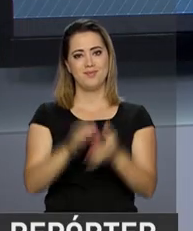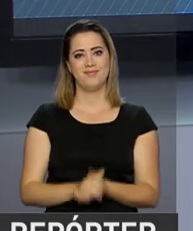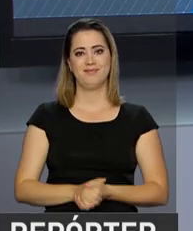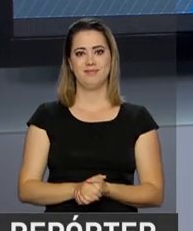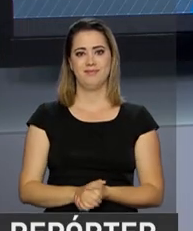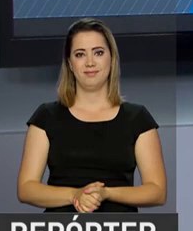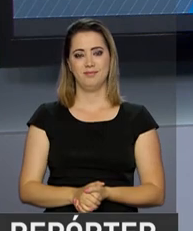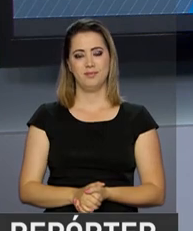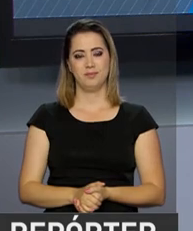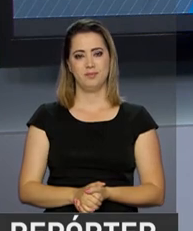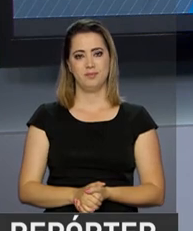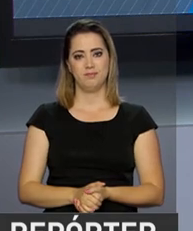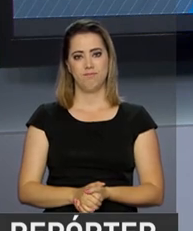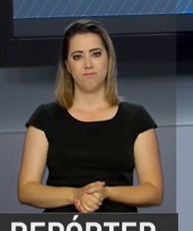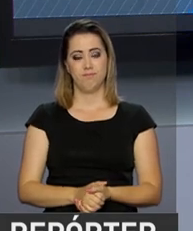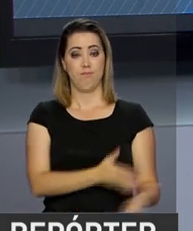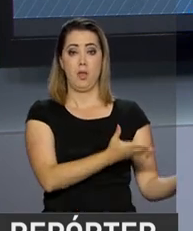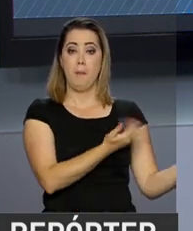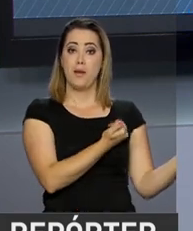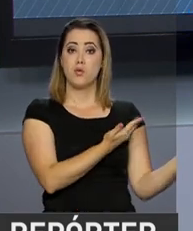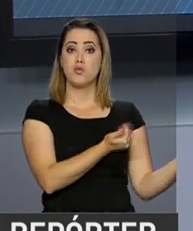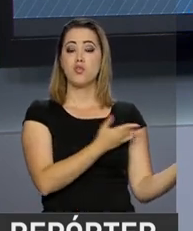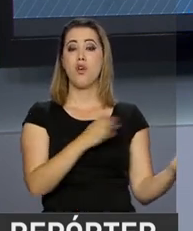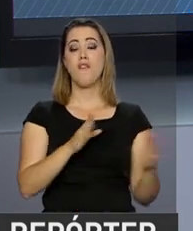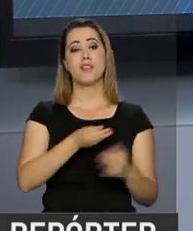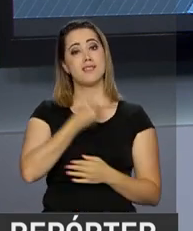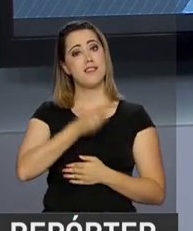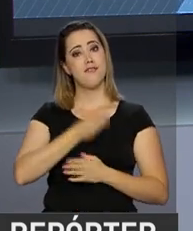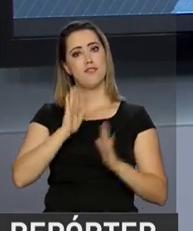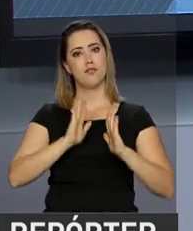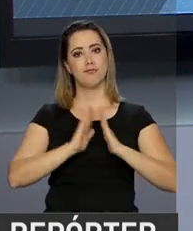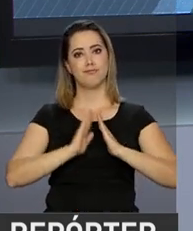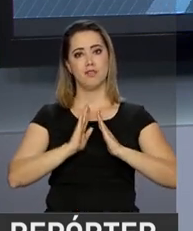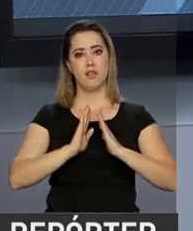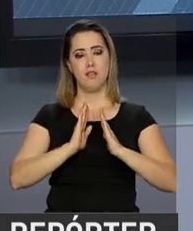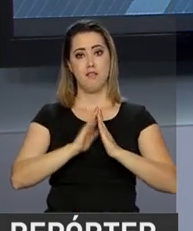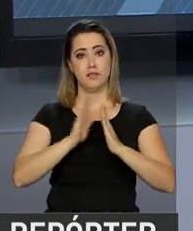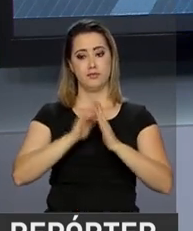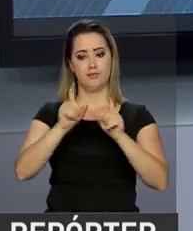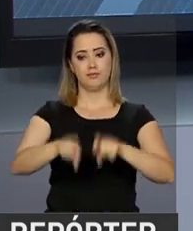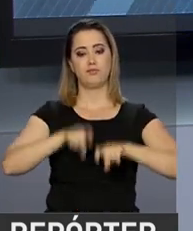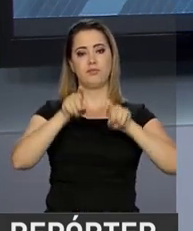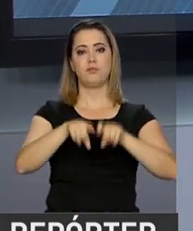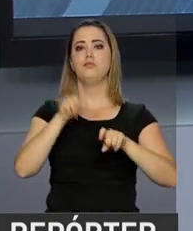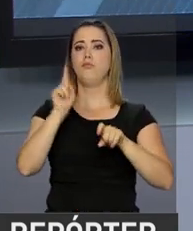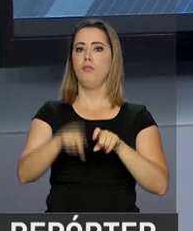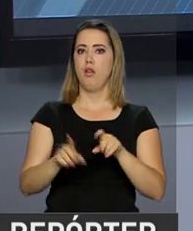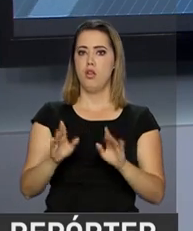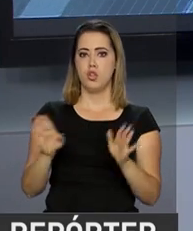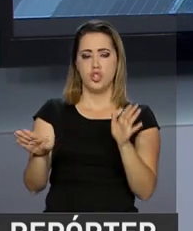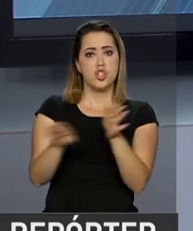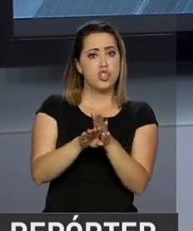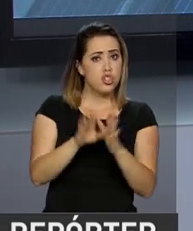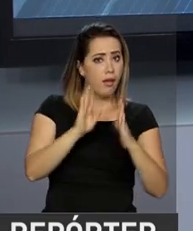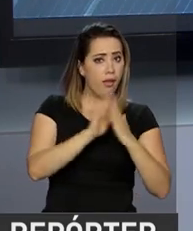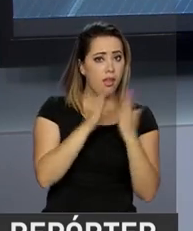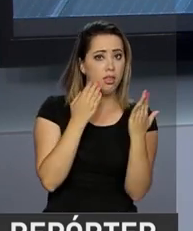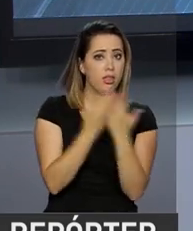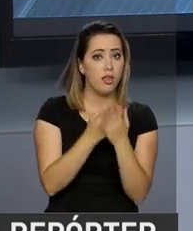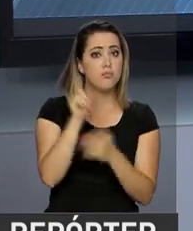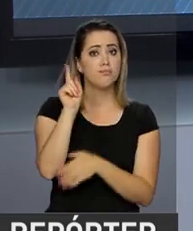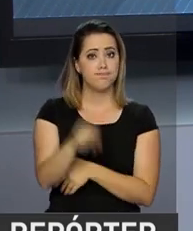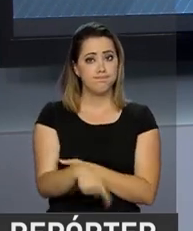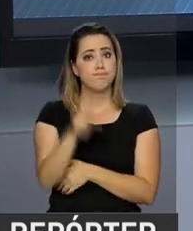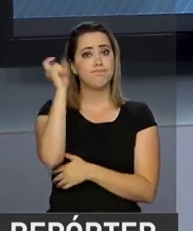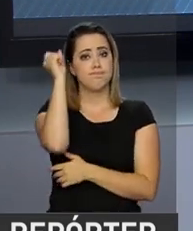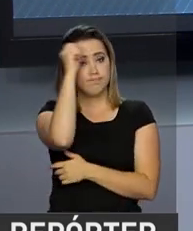obra para os jovens que moram no campo chegar à escola todos os dias pode ser um desafio por isso o governo federal